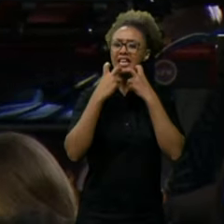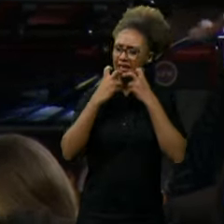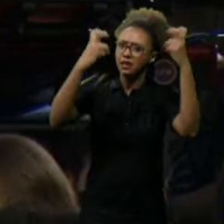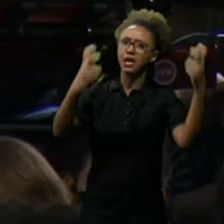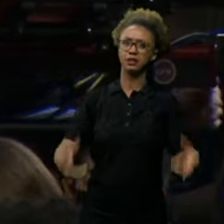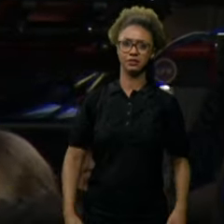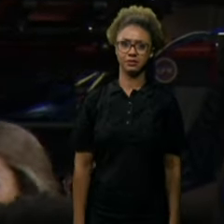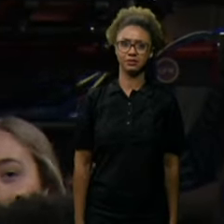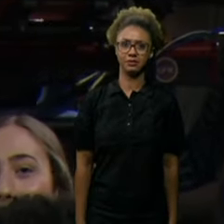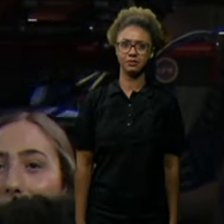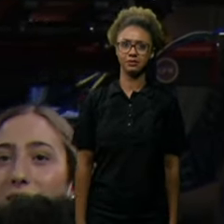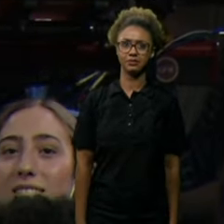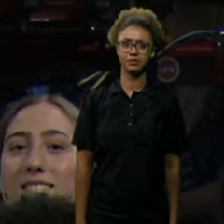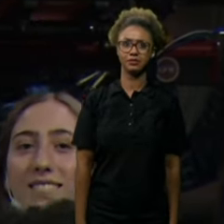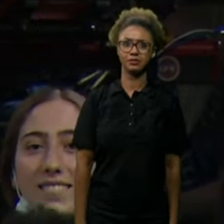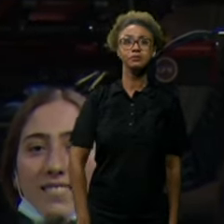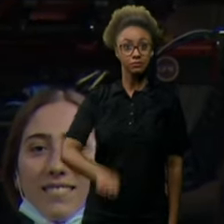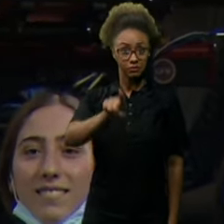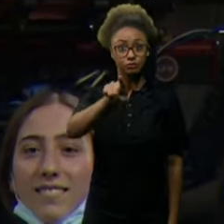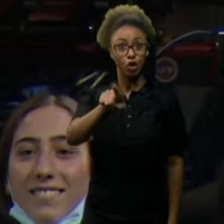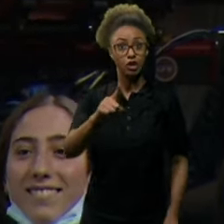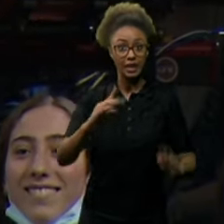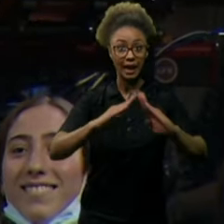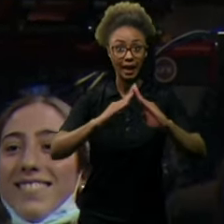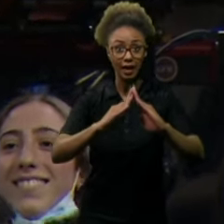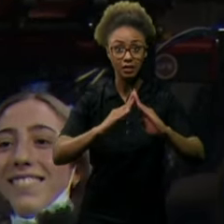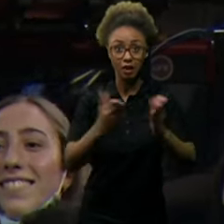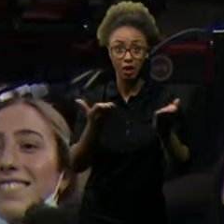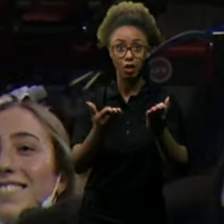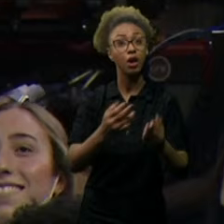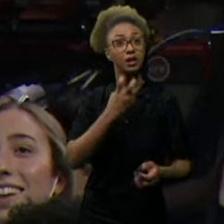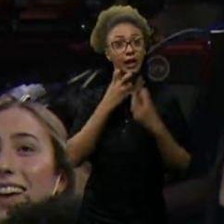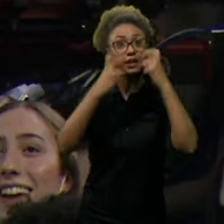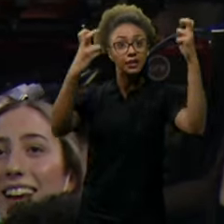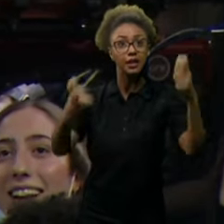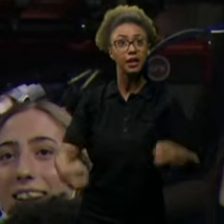brado aí na tua casa é um brado